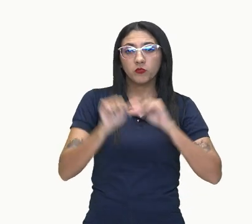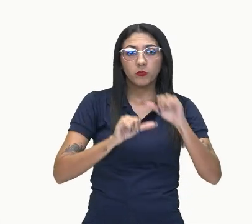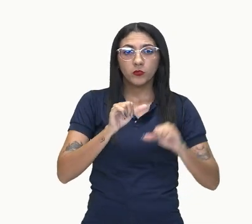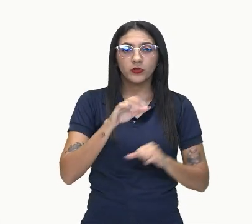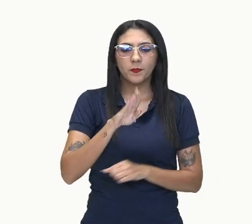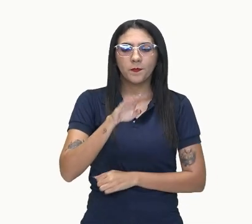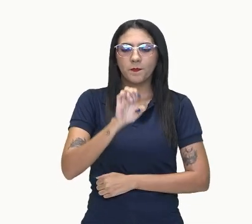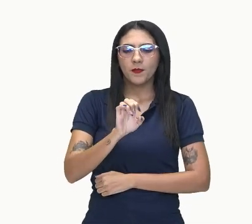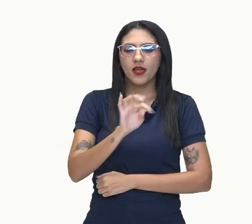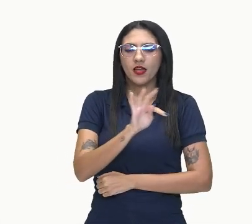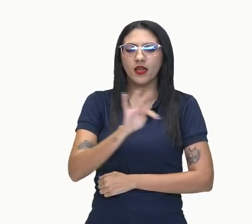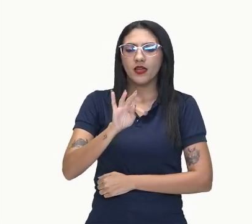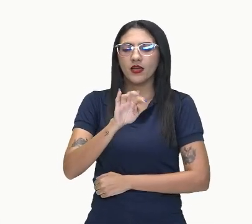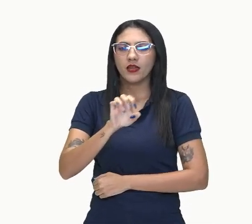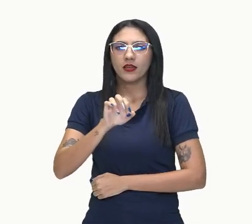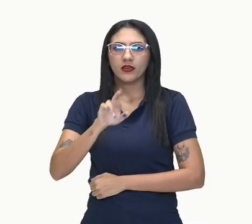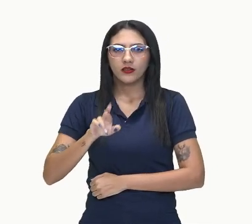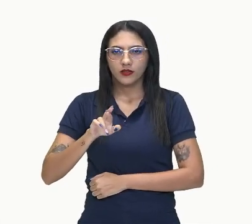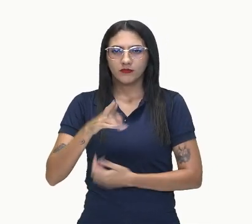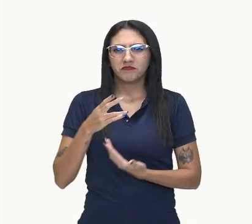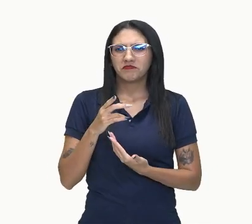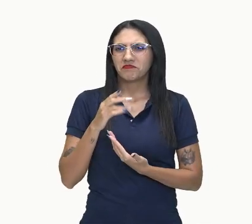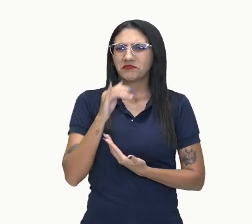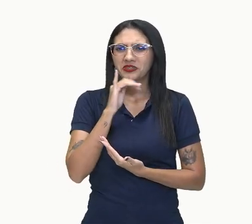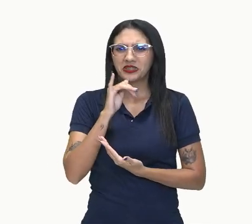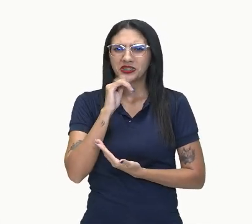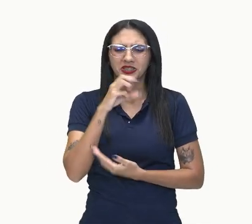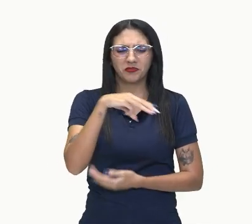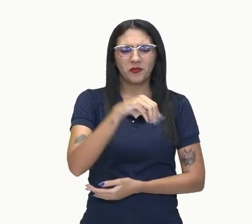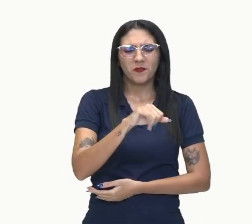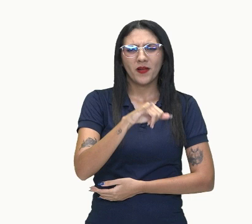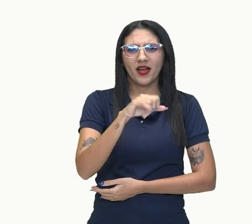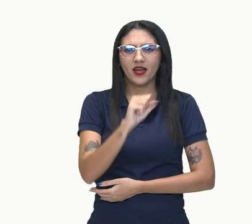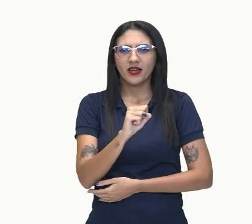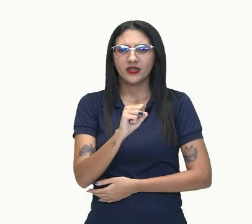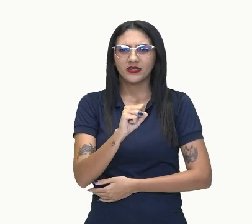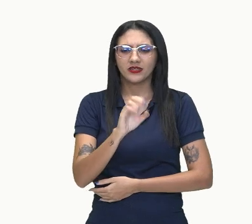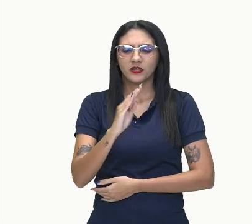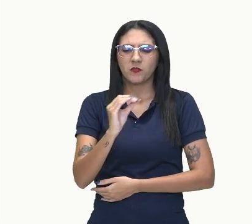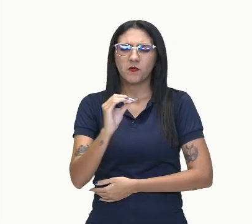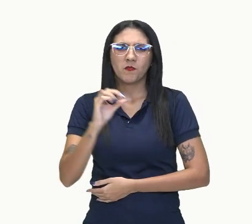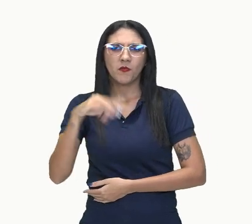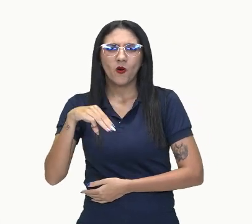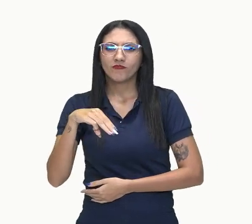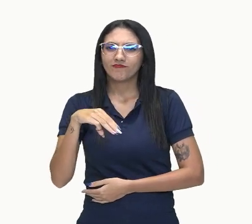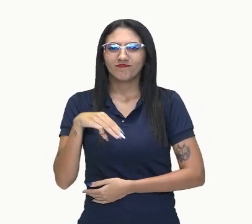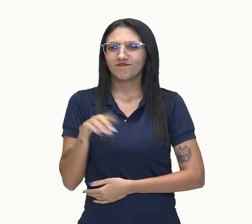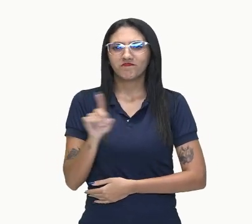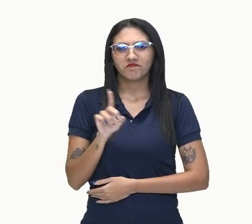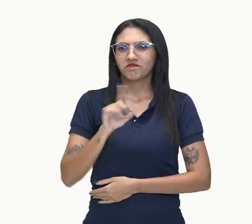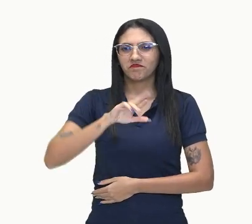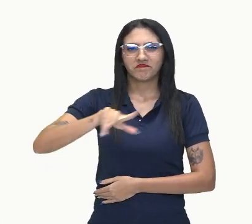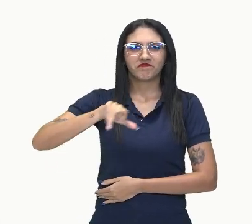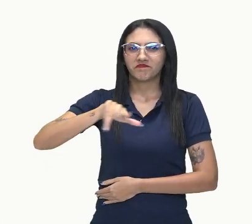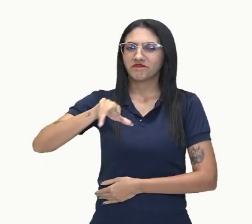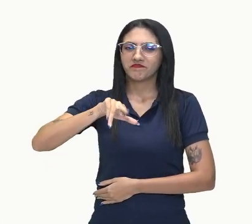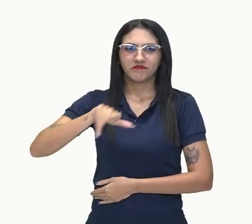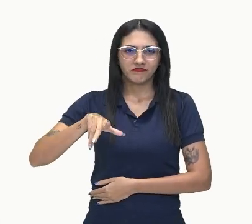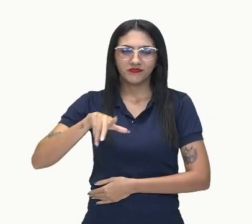adjetivo bom. Eu não posso falar mais bom, aí eu falo melhor. Eu não posso falar mais melhor também, pelo amor de